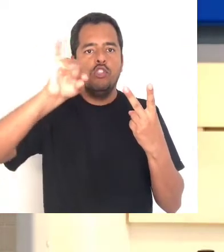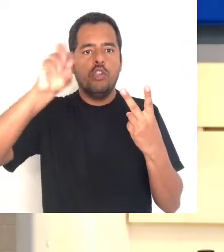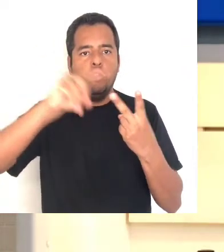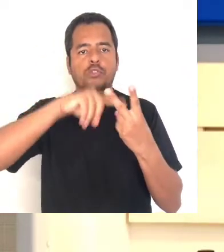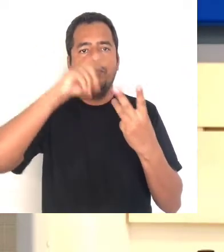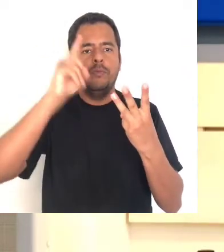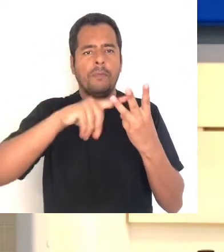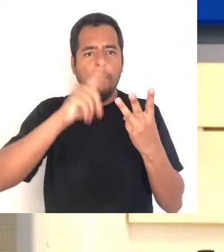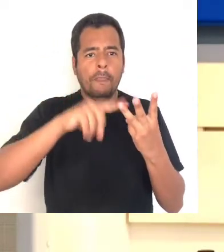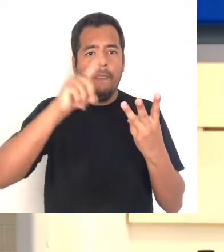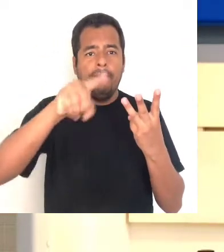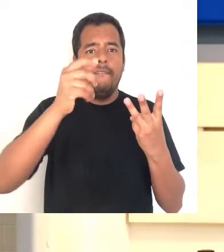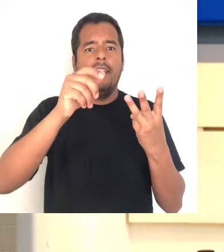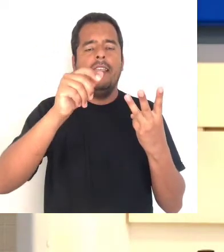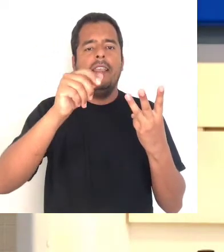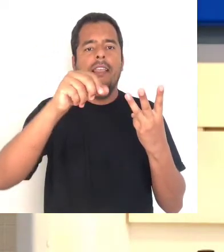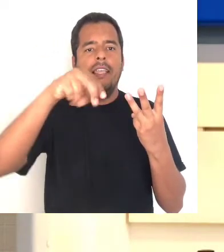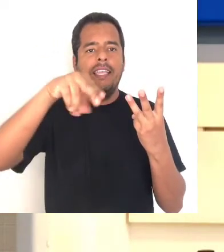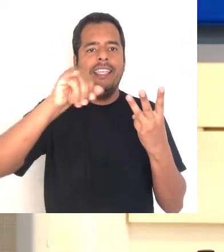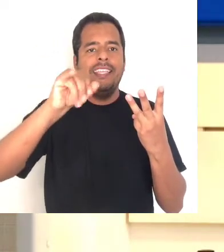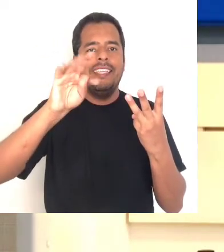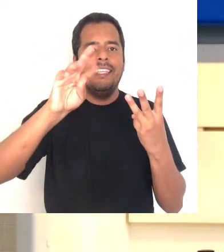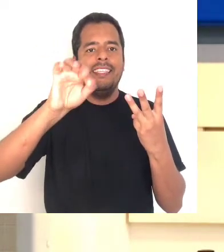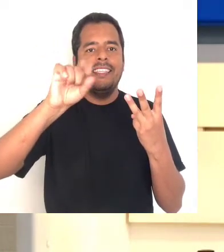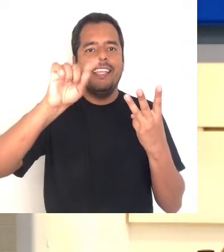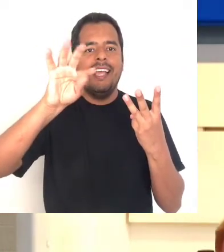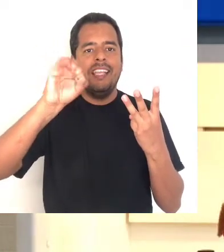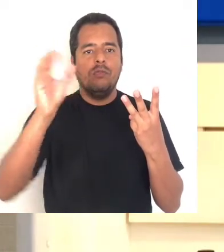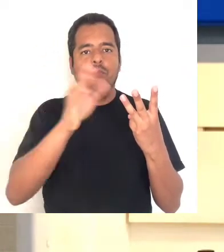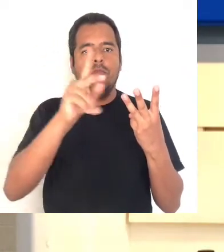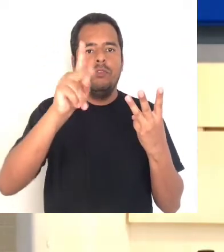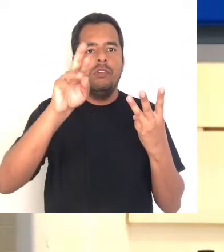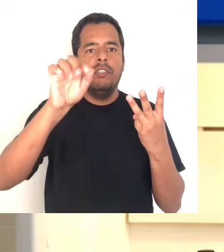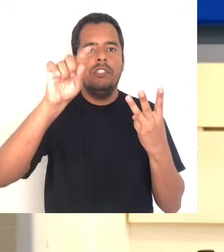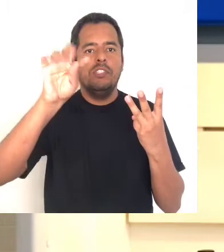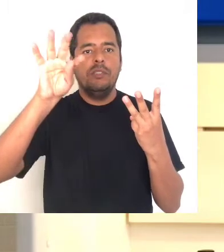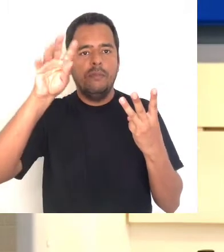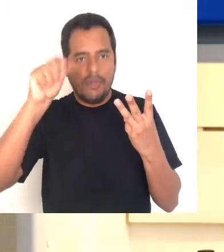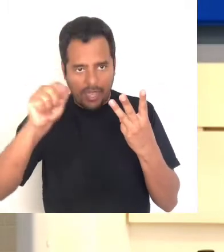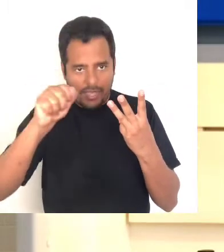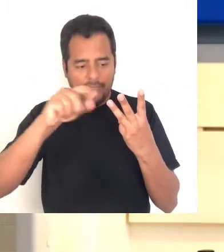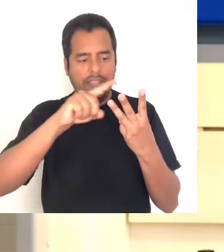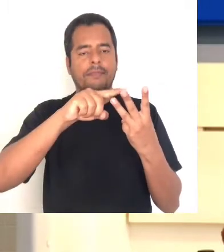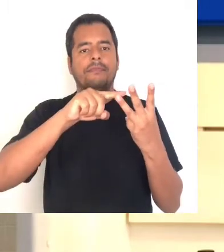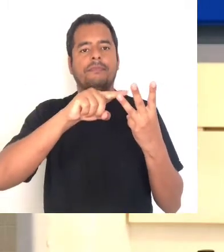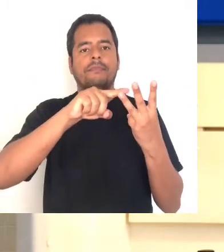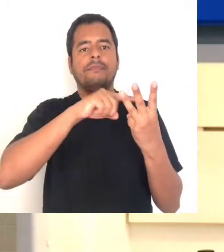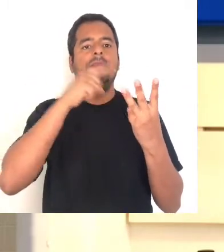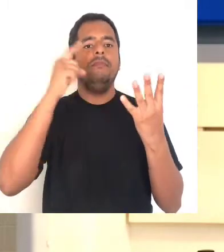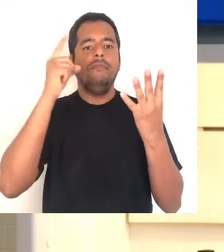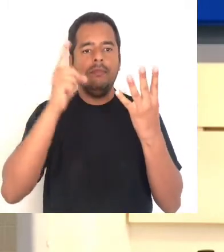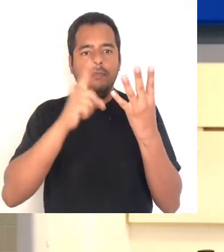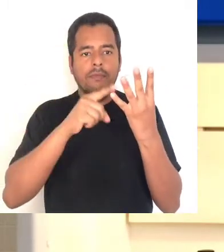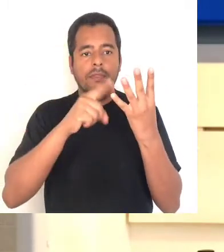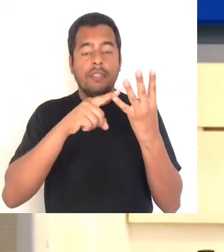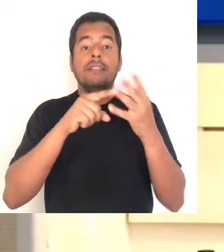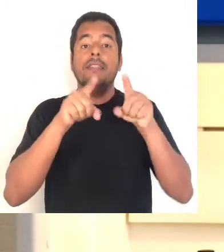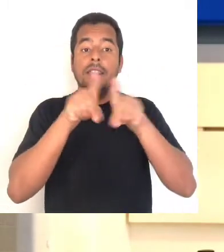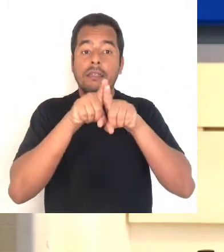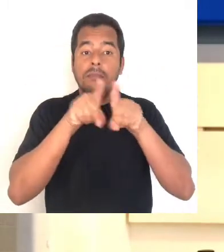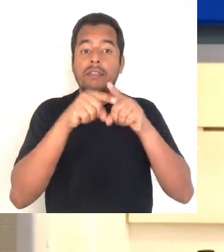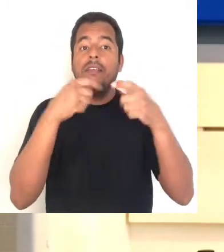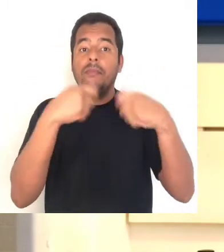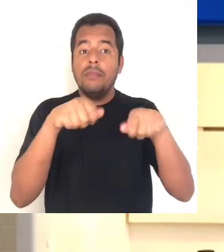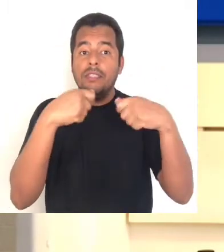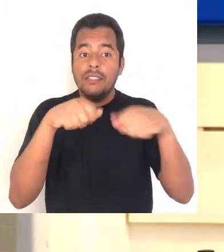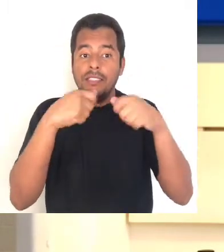também utilizar uma solução alcoólica de nitrato de prata, que vai ser o teste de confirmação para o cloreto. A gente